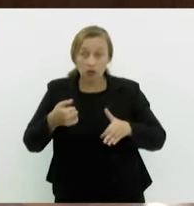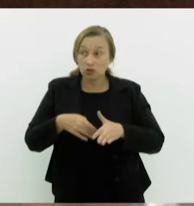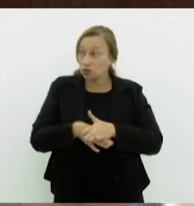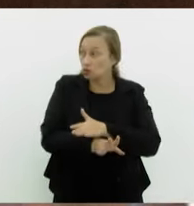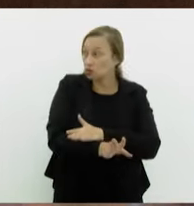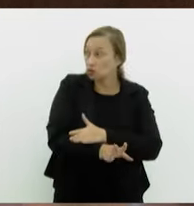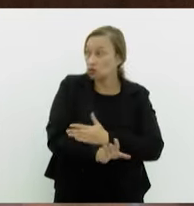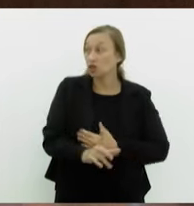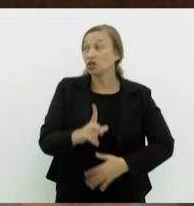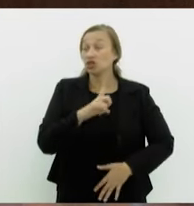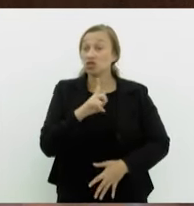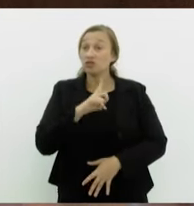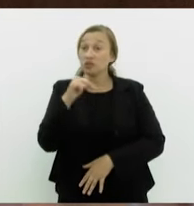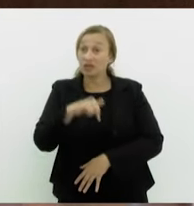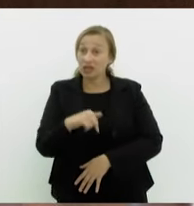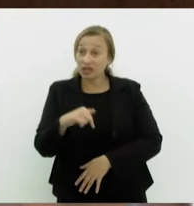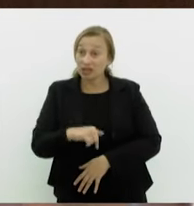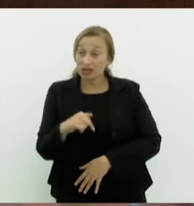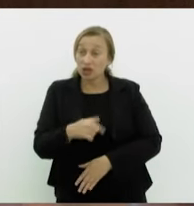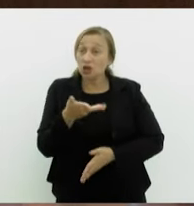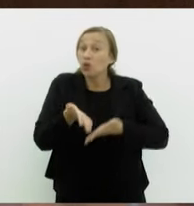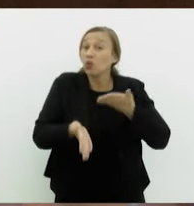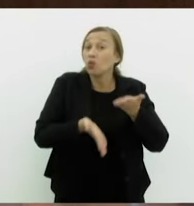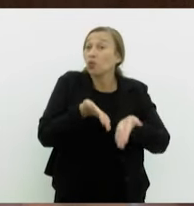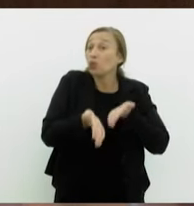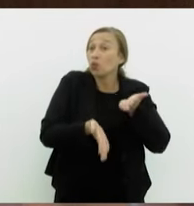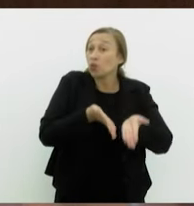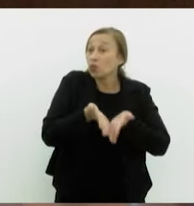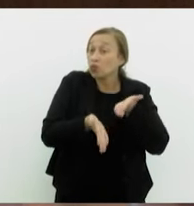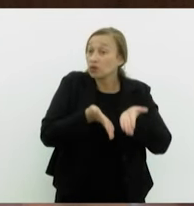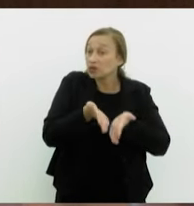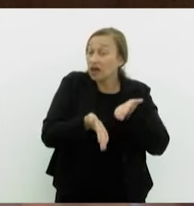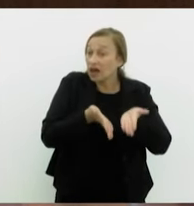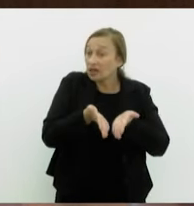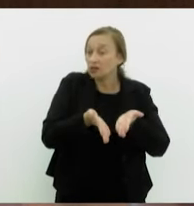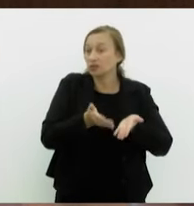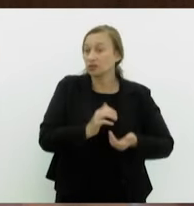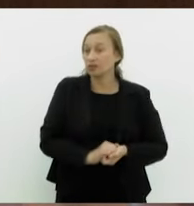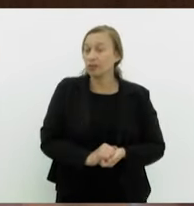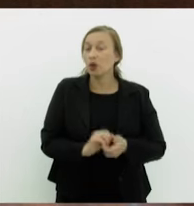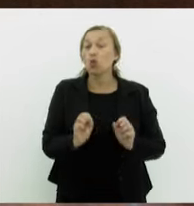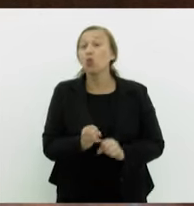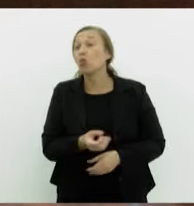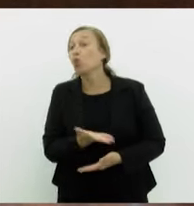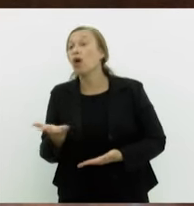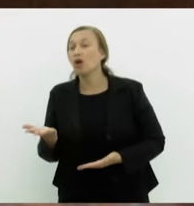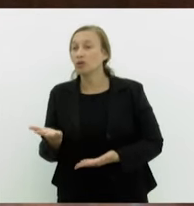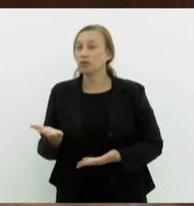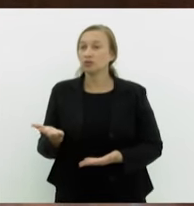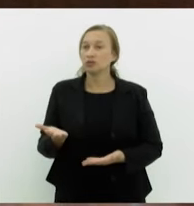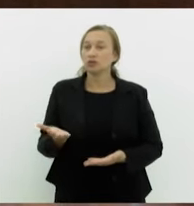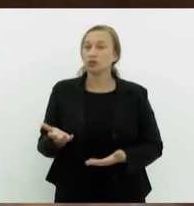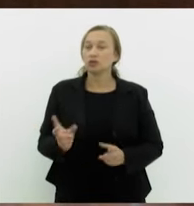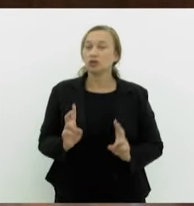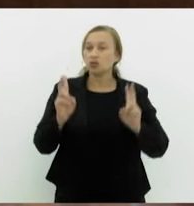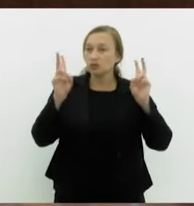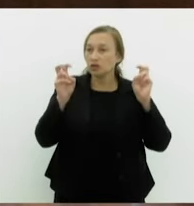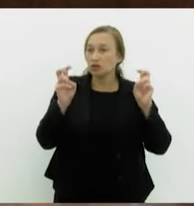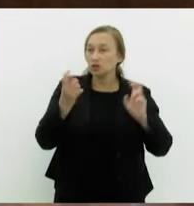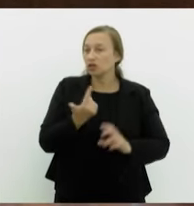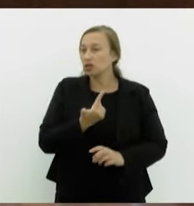e nós tivemos aqui, né, o cuidado de estabelecer quais os casos em que não